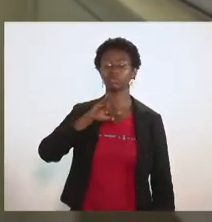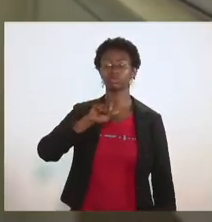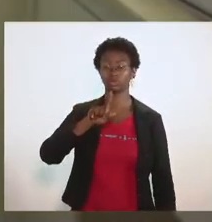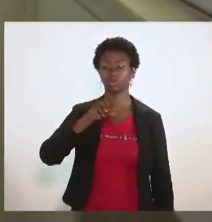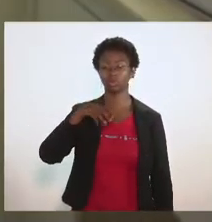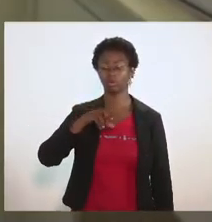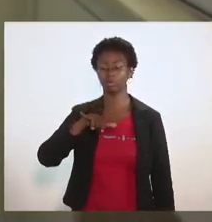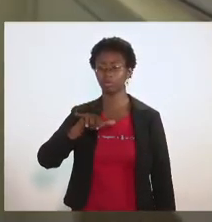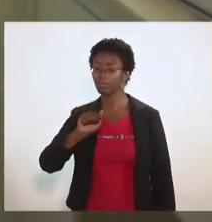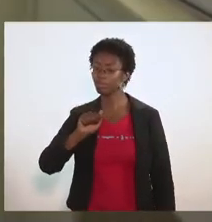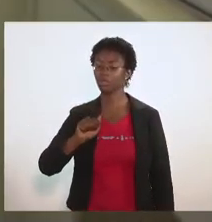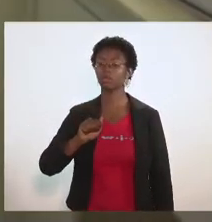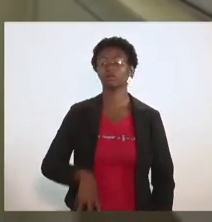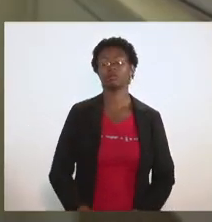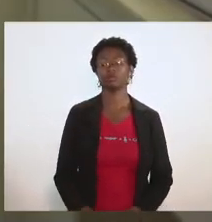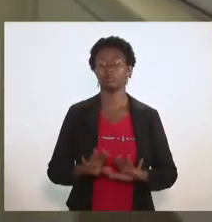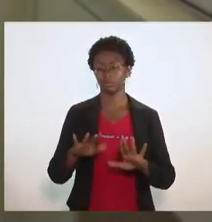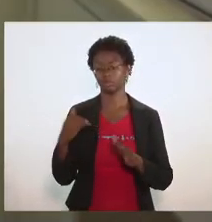Um litígio muito grande.